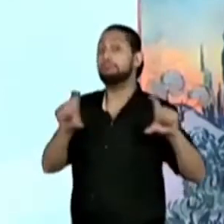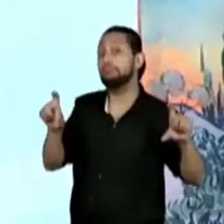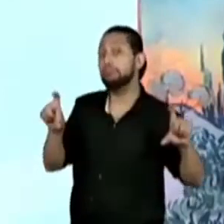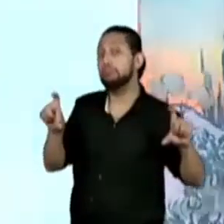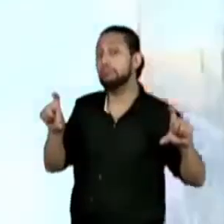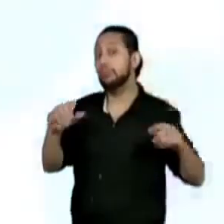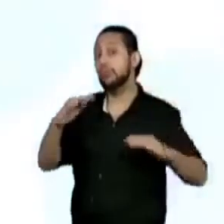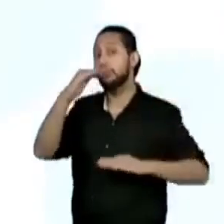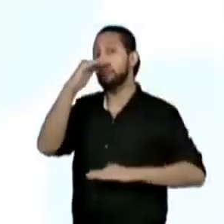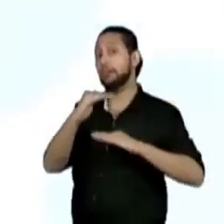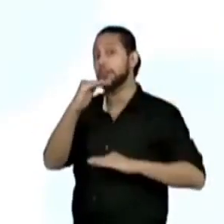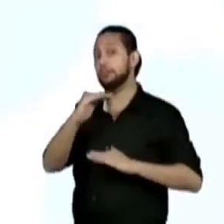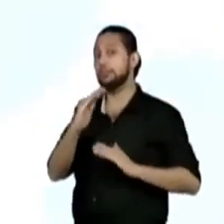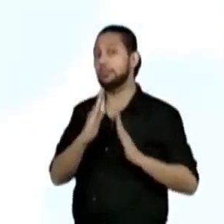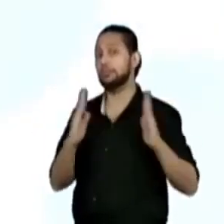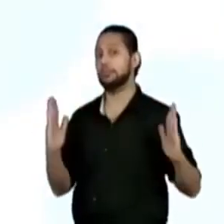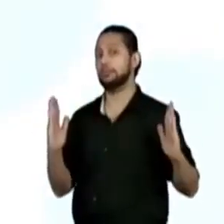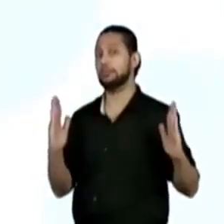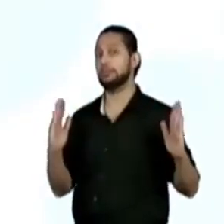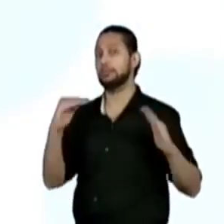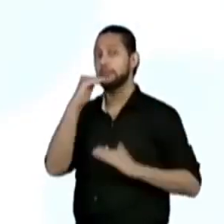vocês acham